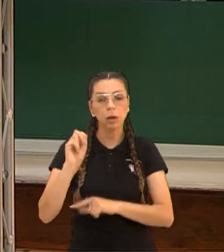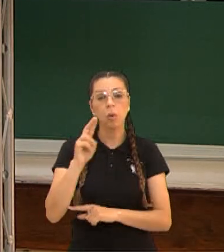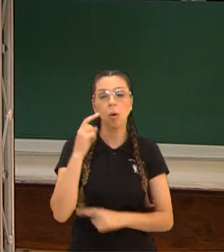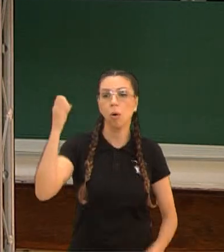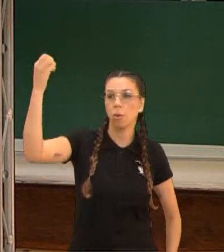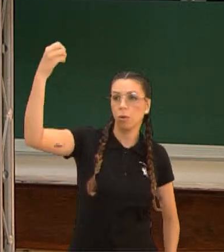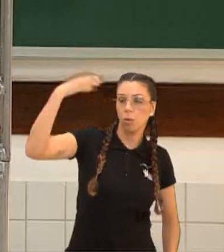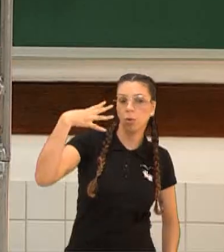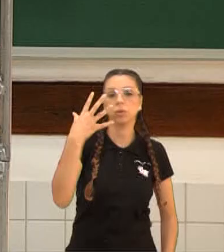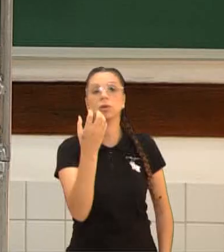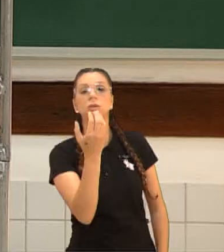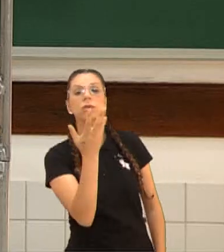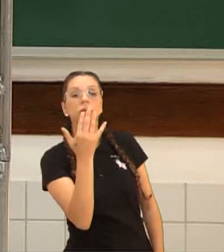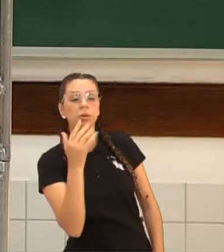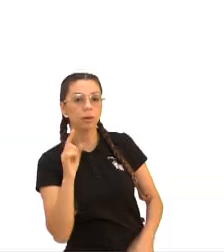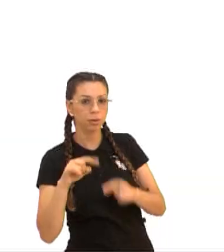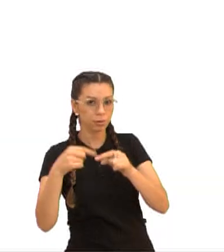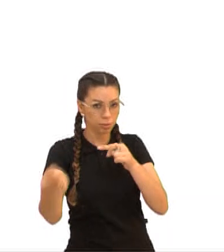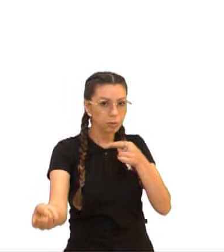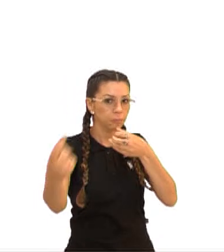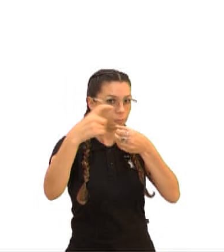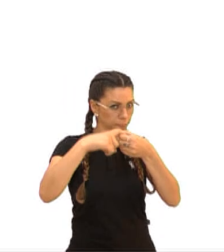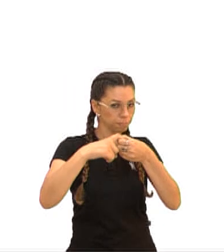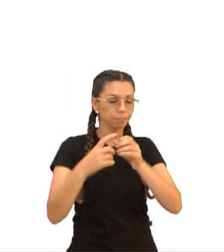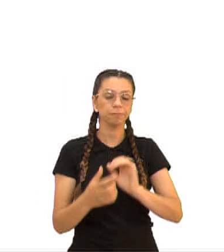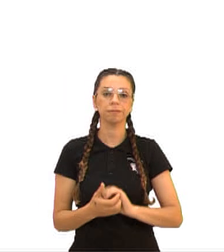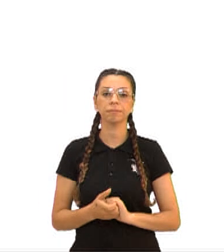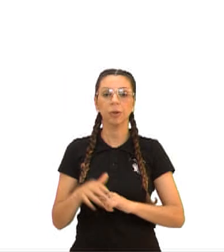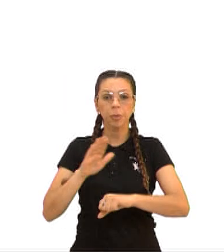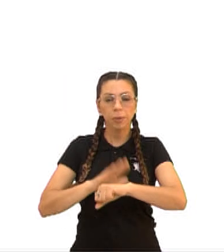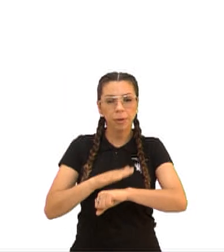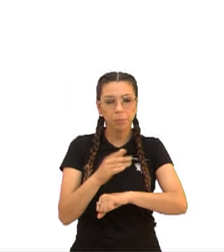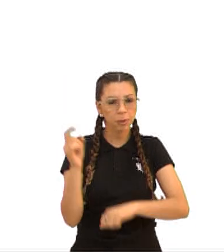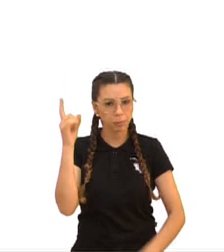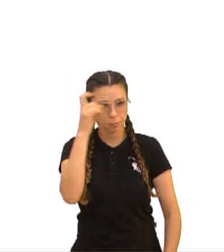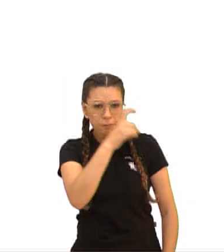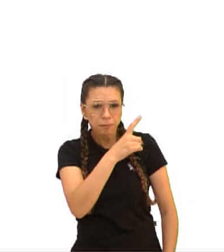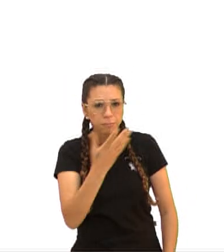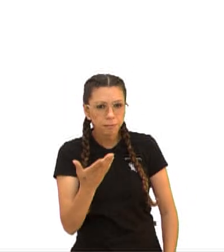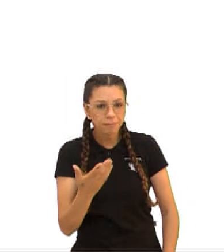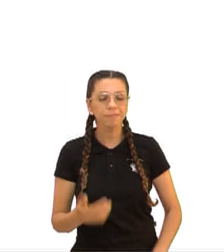cores? A gente já volta. Tempinho difícil, hein?